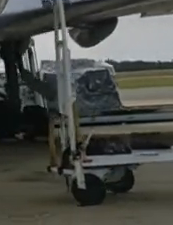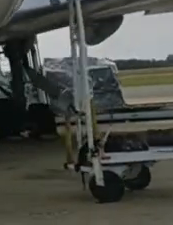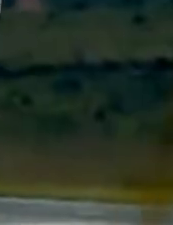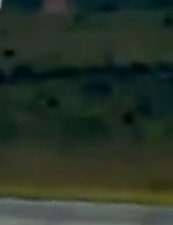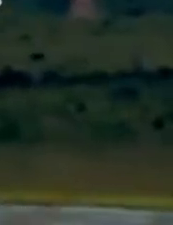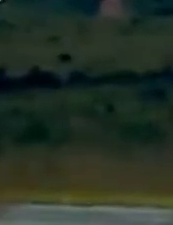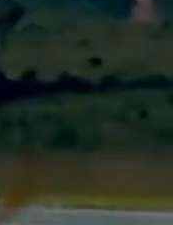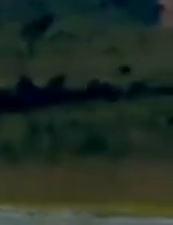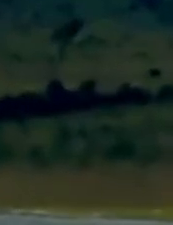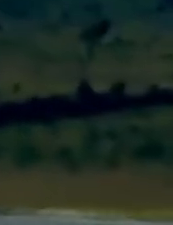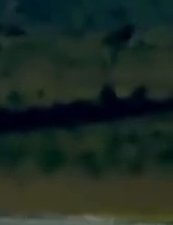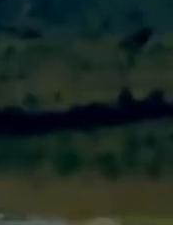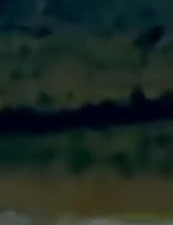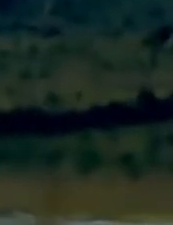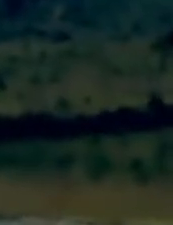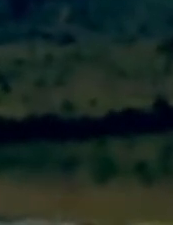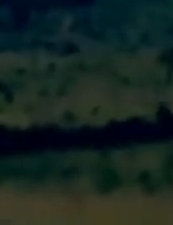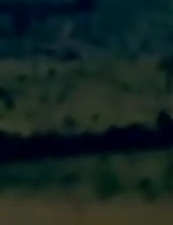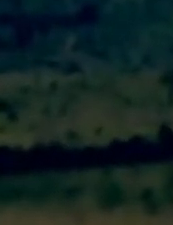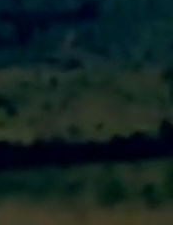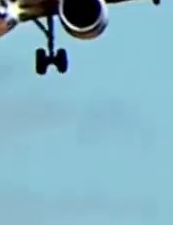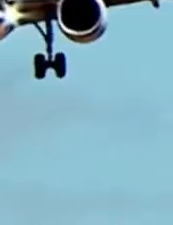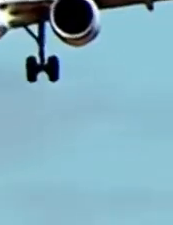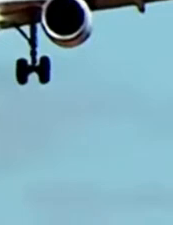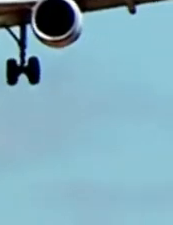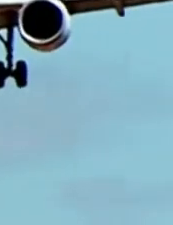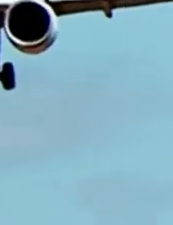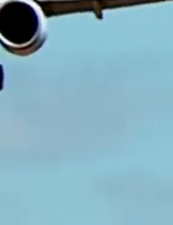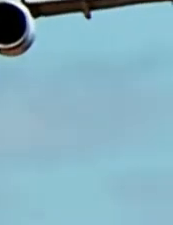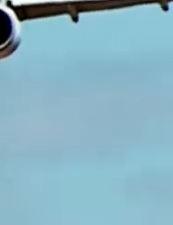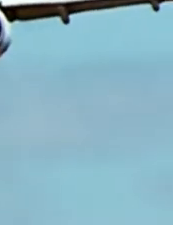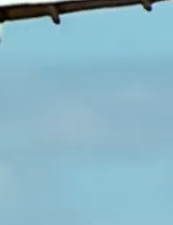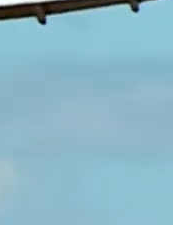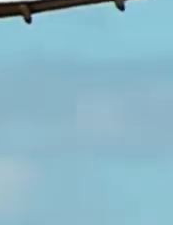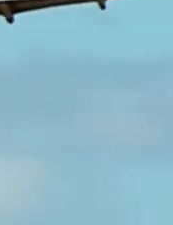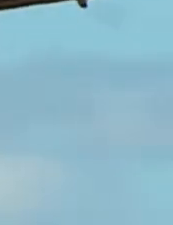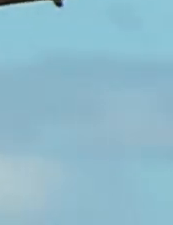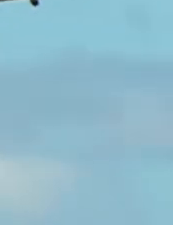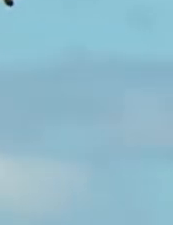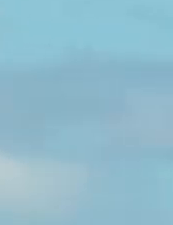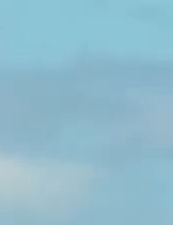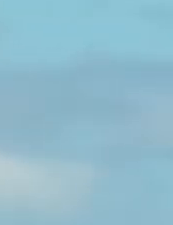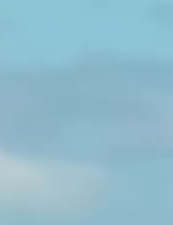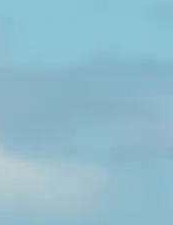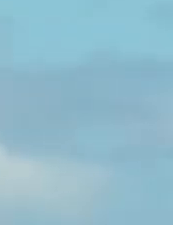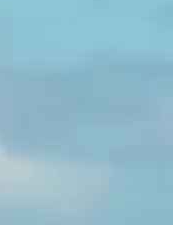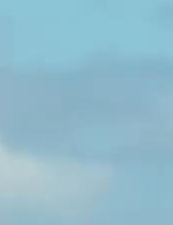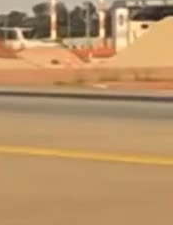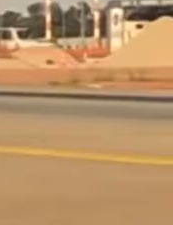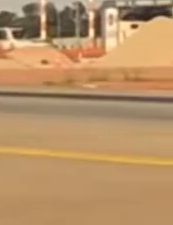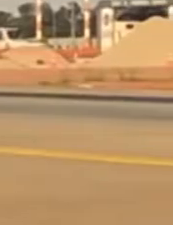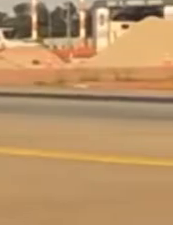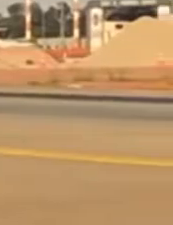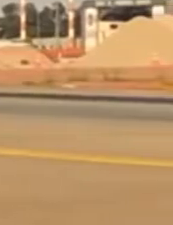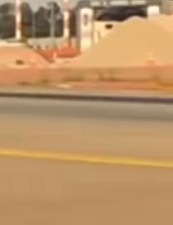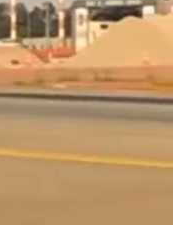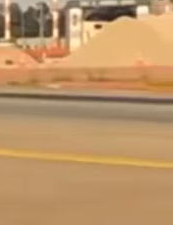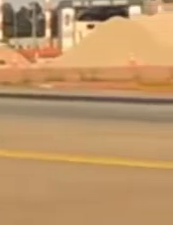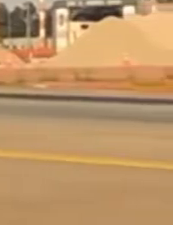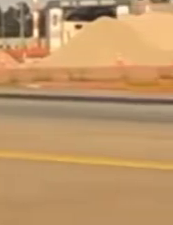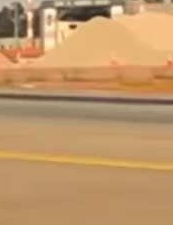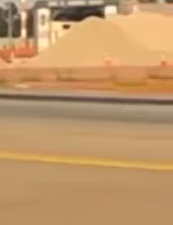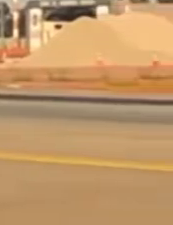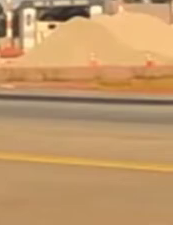empresas aéreas. A norma, sancionada pelo governo federal, também traz punição para o passageiro indisciplinado.